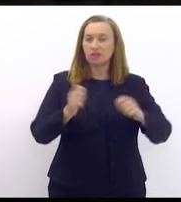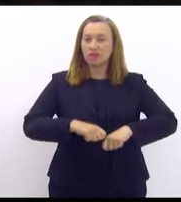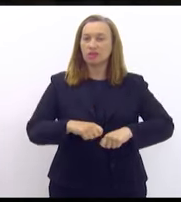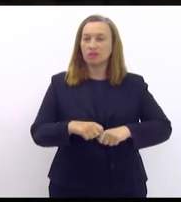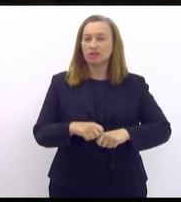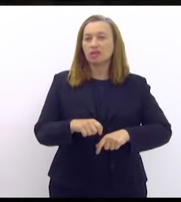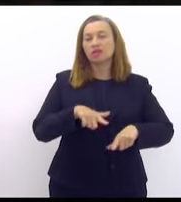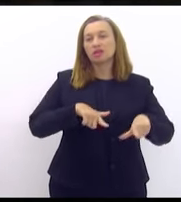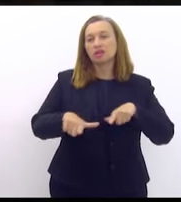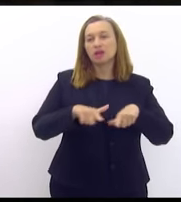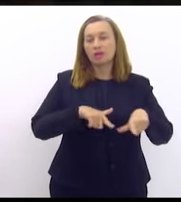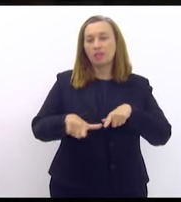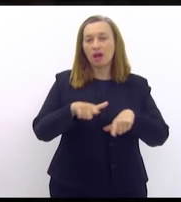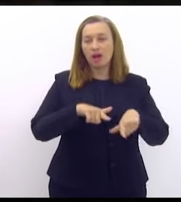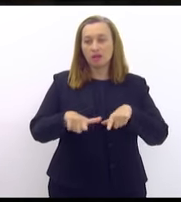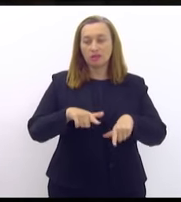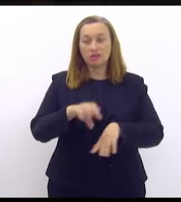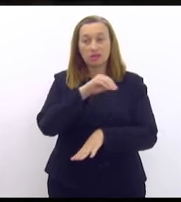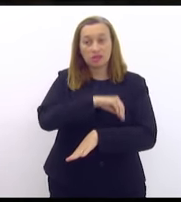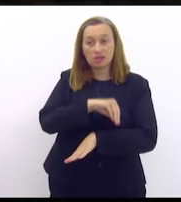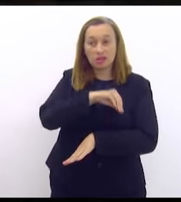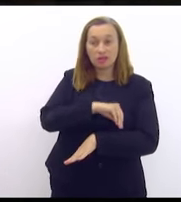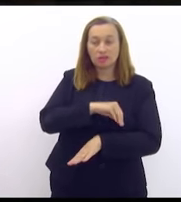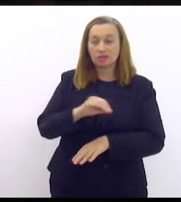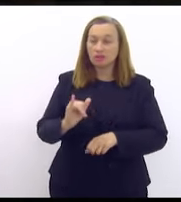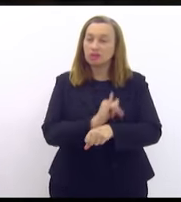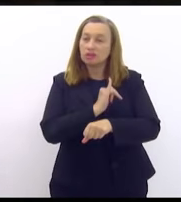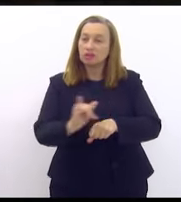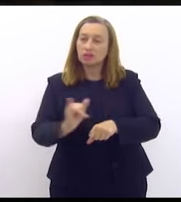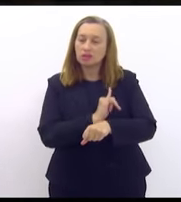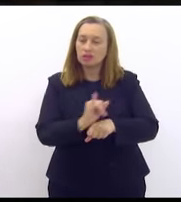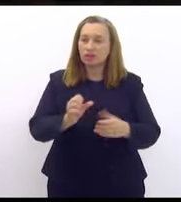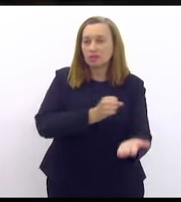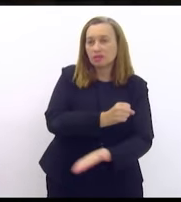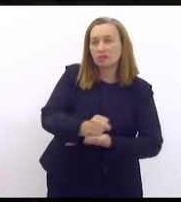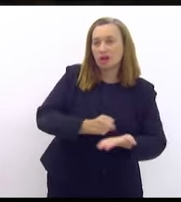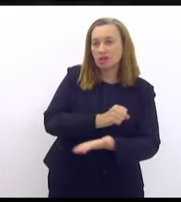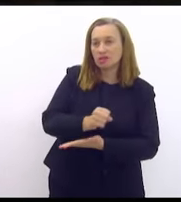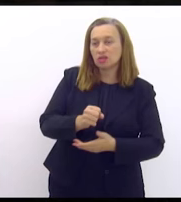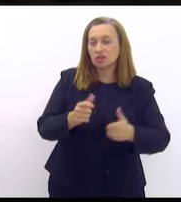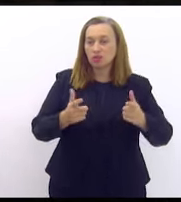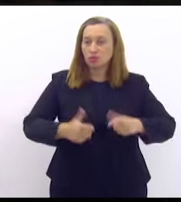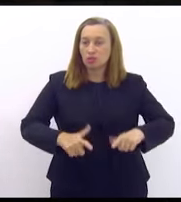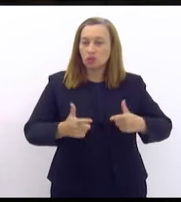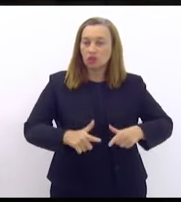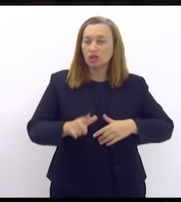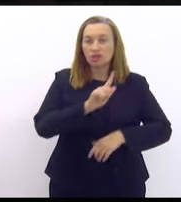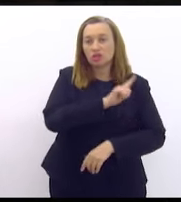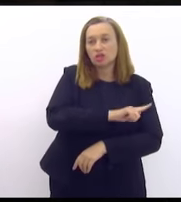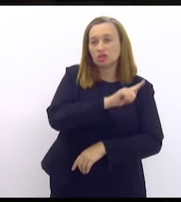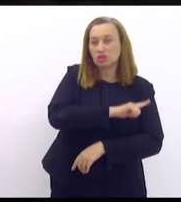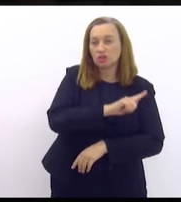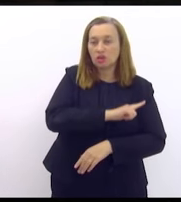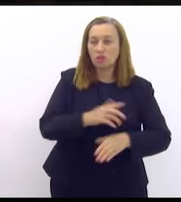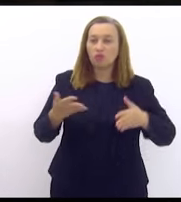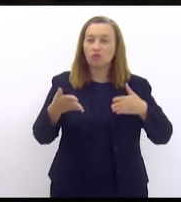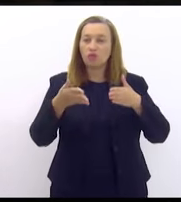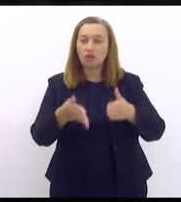renda, o planejamento de base territorial e a gestão baseada